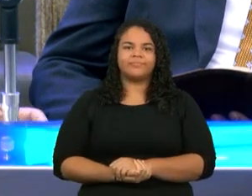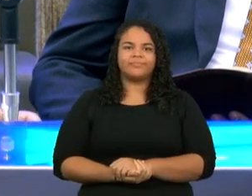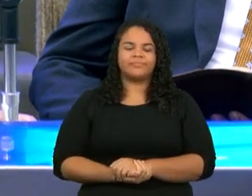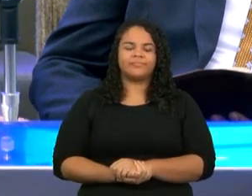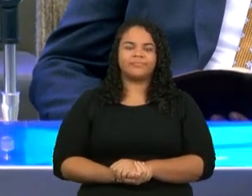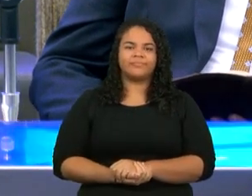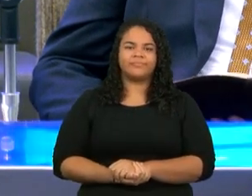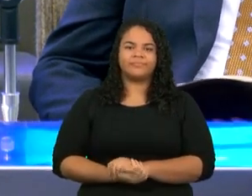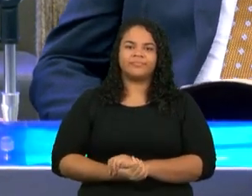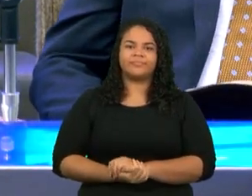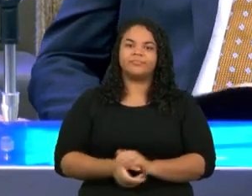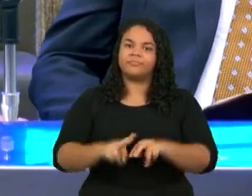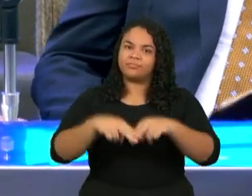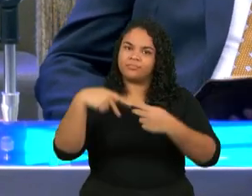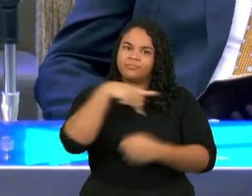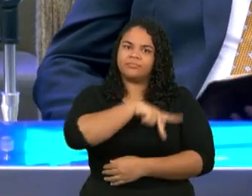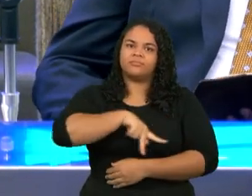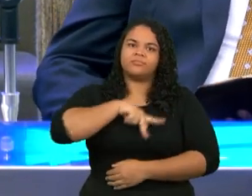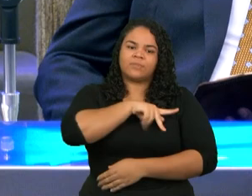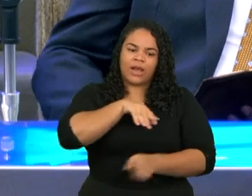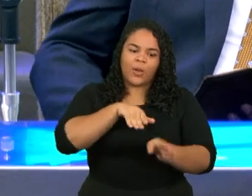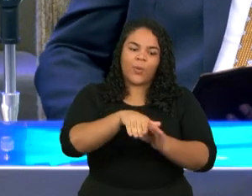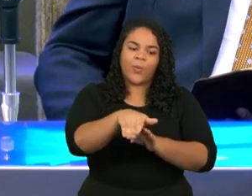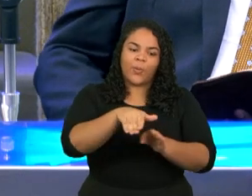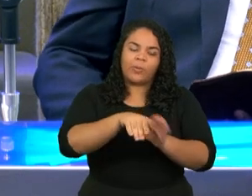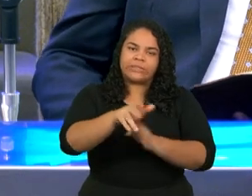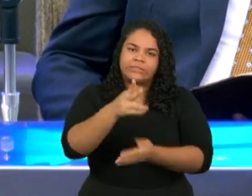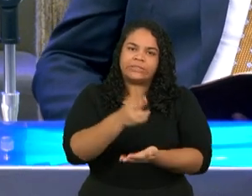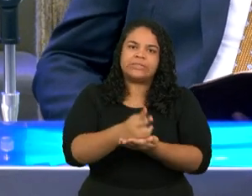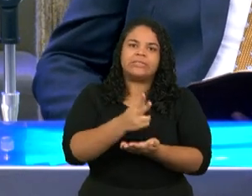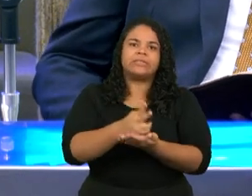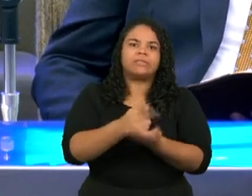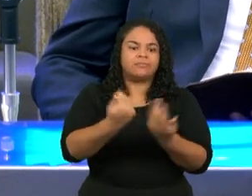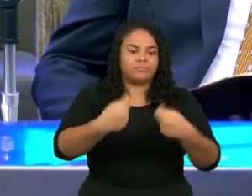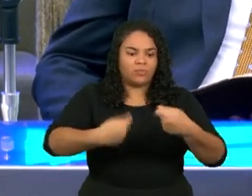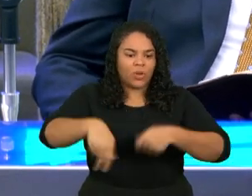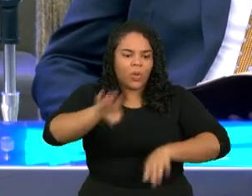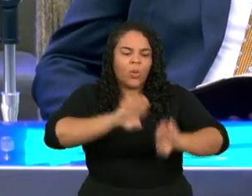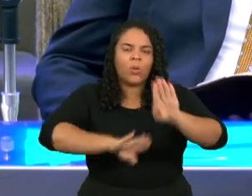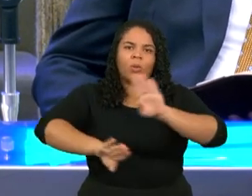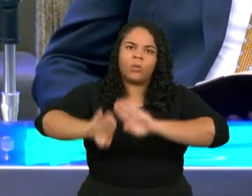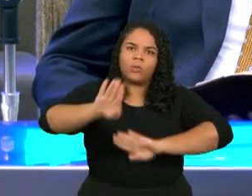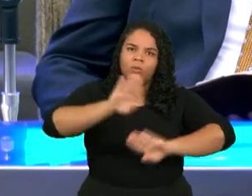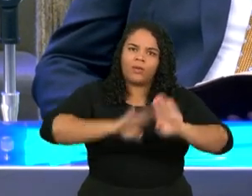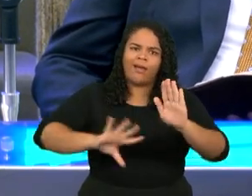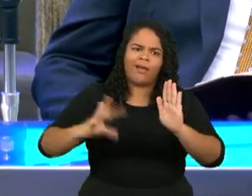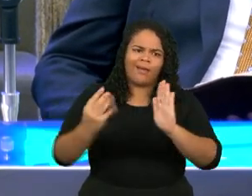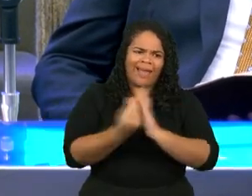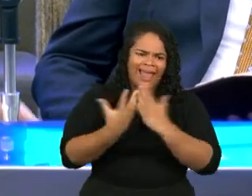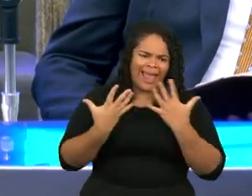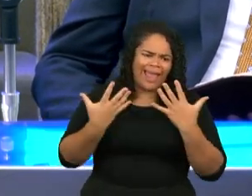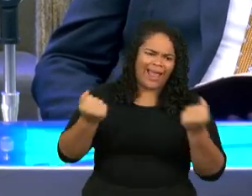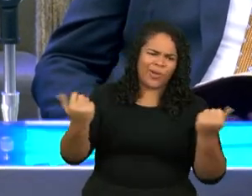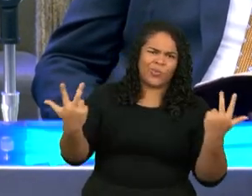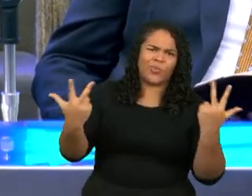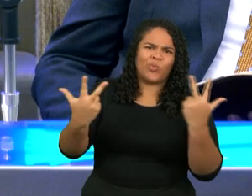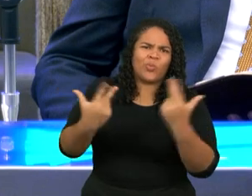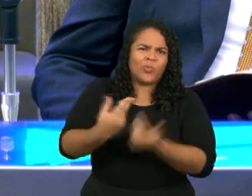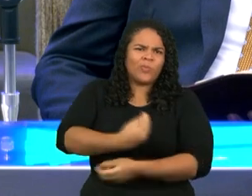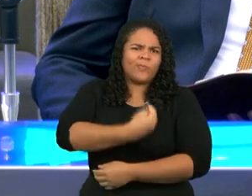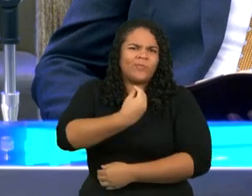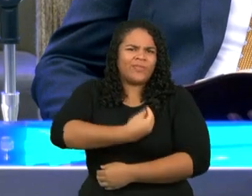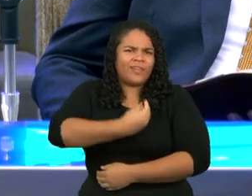e Paulo é veemente na advertência para que os crentes não se misturassem com os incrédulos